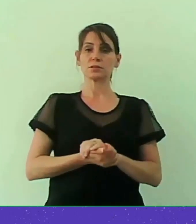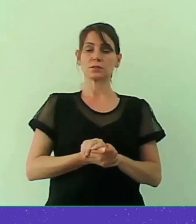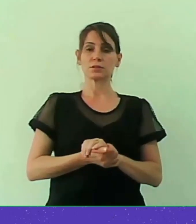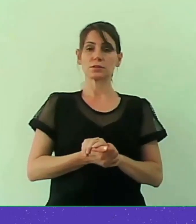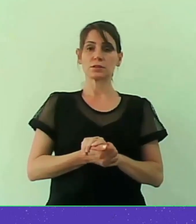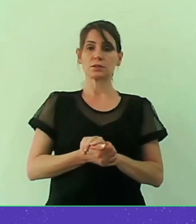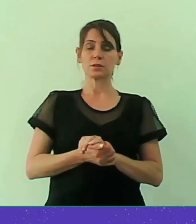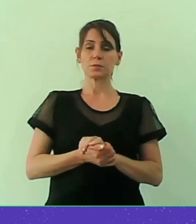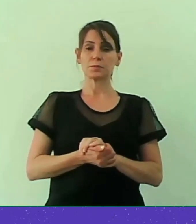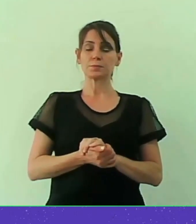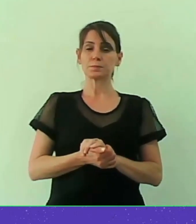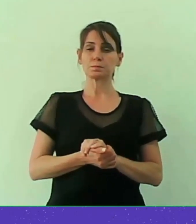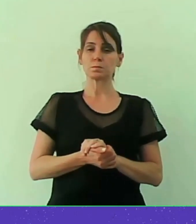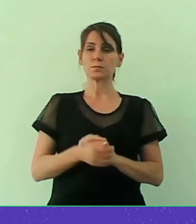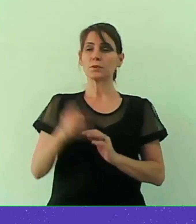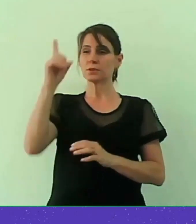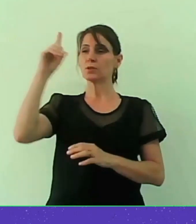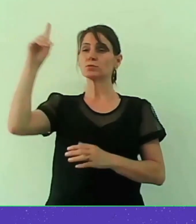também disse Deus: